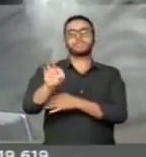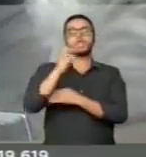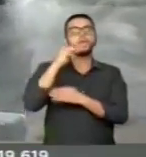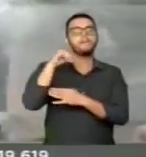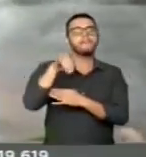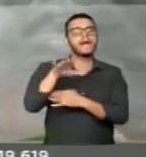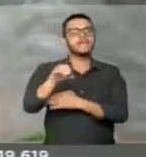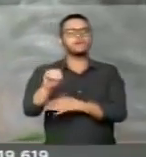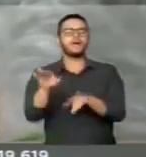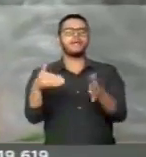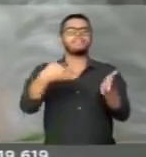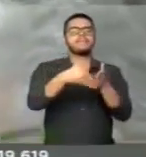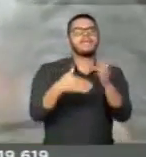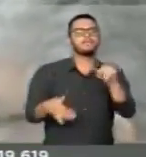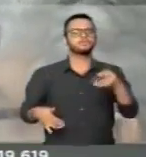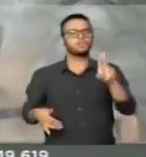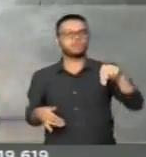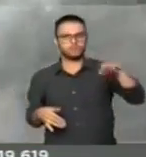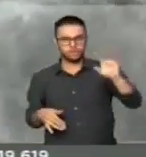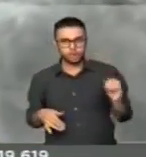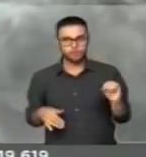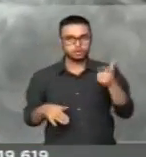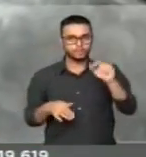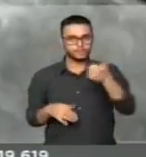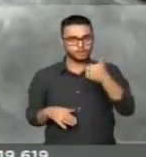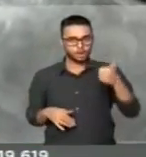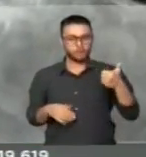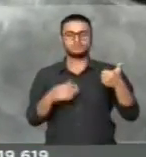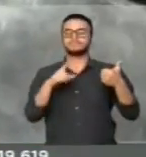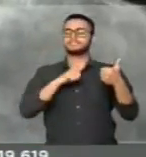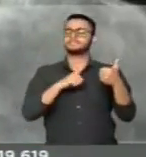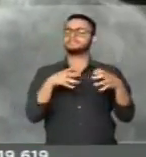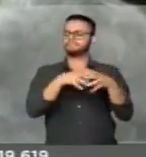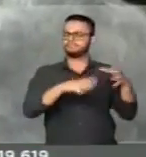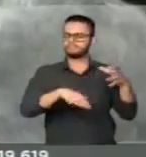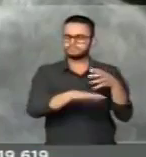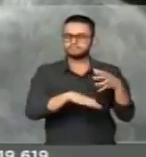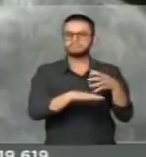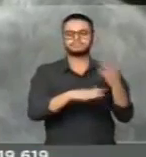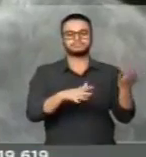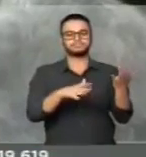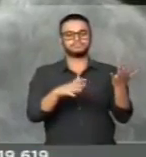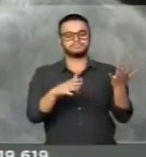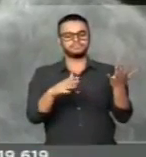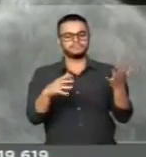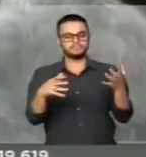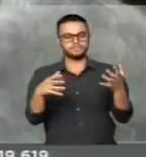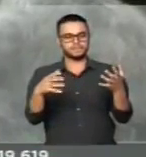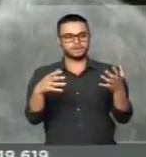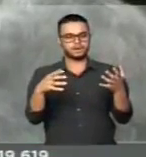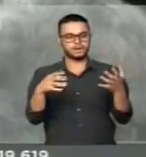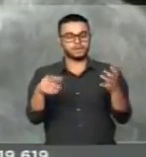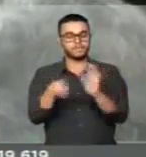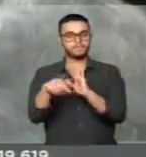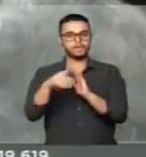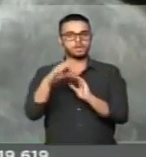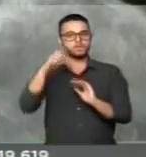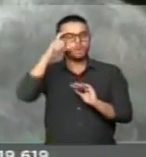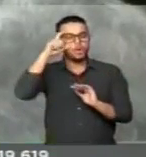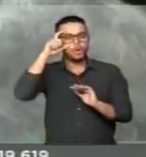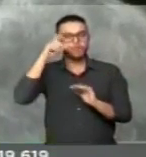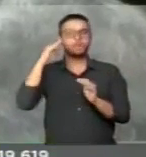2011, apontam os feitos da empresa Acona para a conta Orion, beneficiário Eduardo Constantino Cunha, no Banco Július